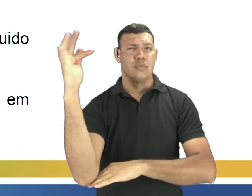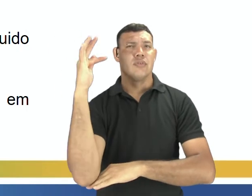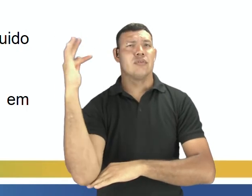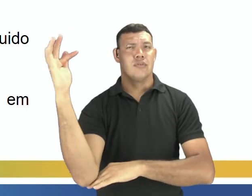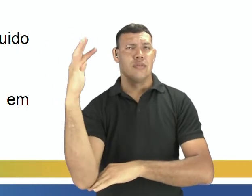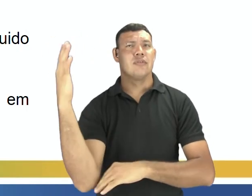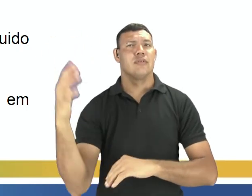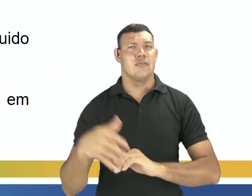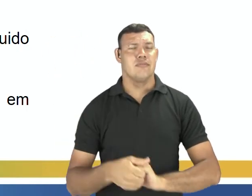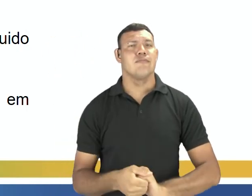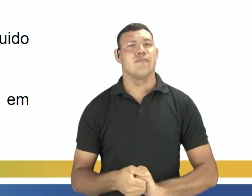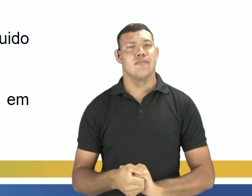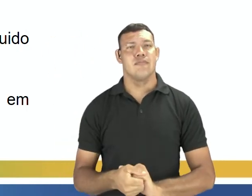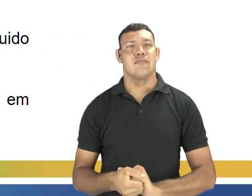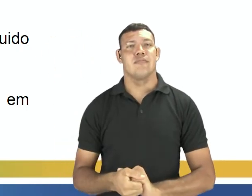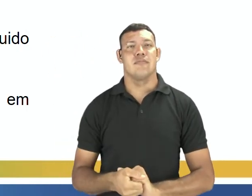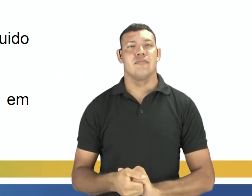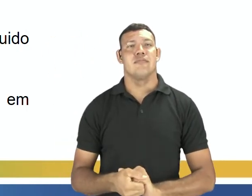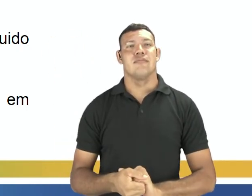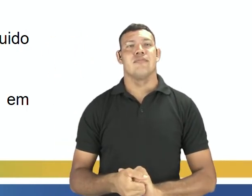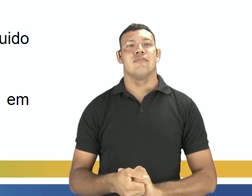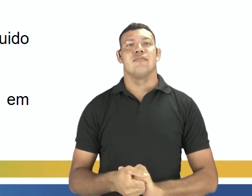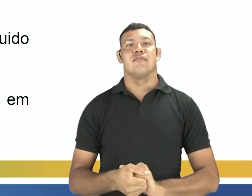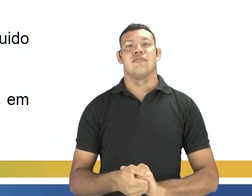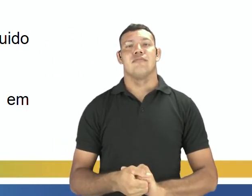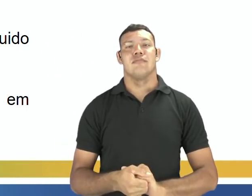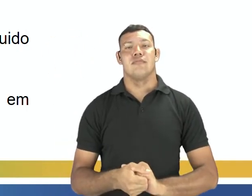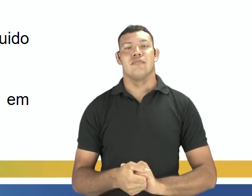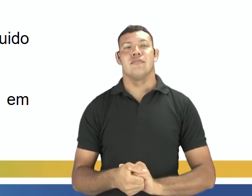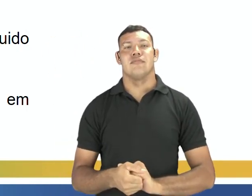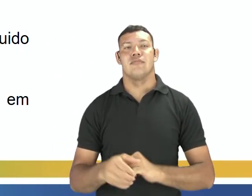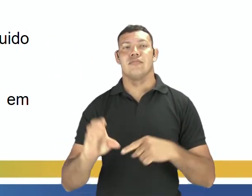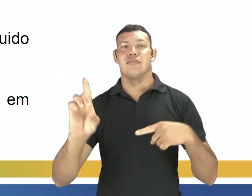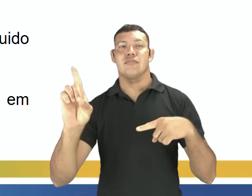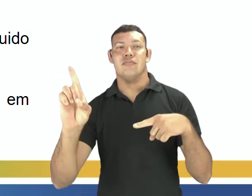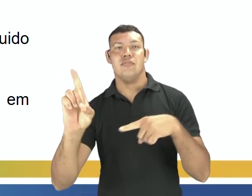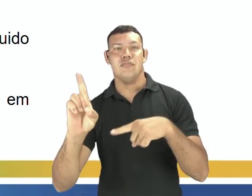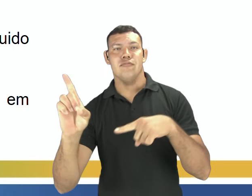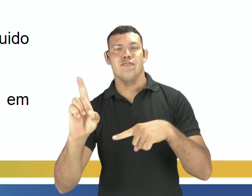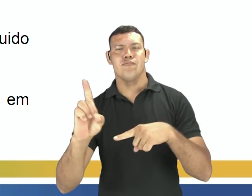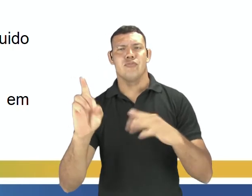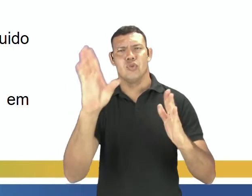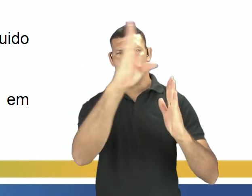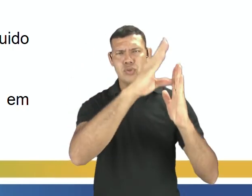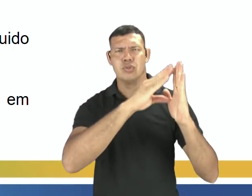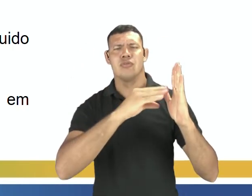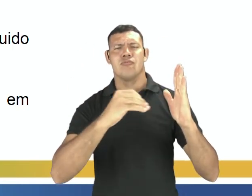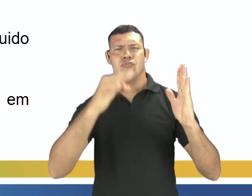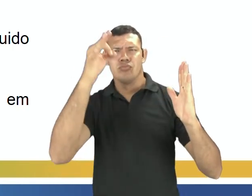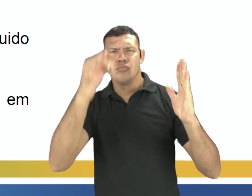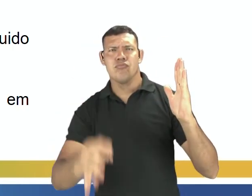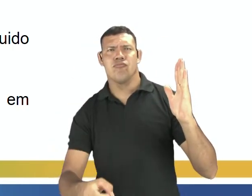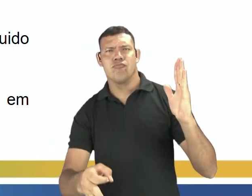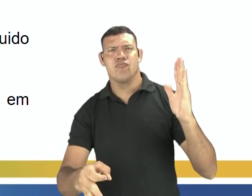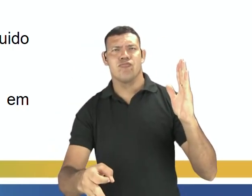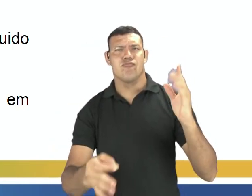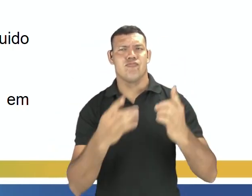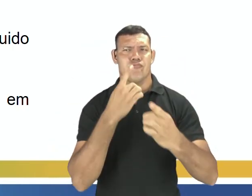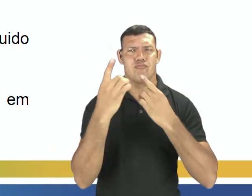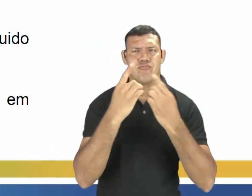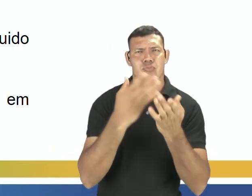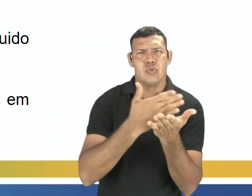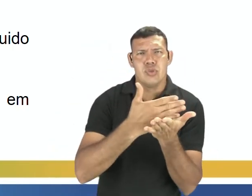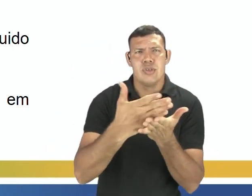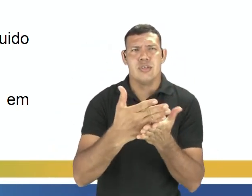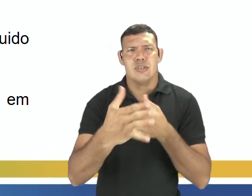ele está dizendo que é mais formal, né? Aí. A letra D, tem um modelo fixo com um diálogo inicial seguindo